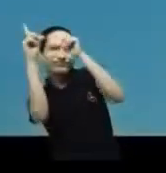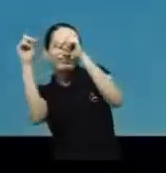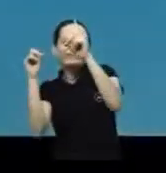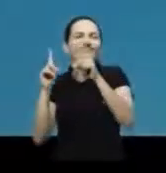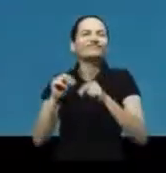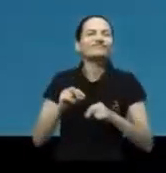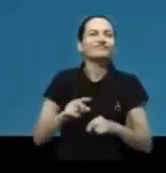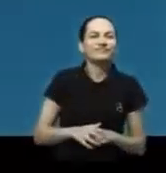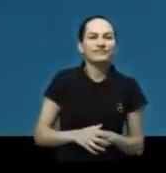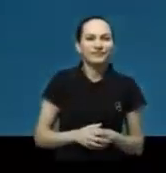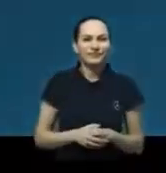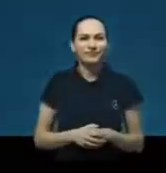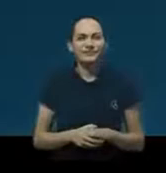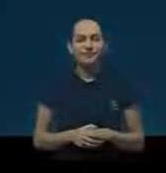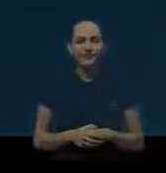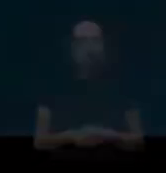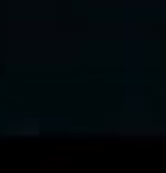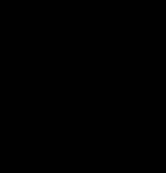é